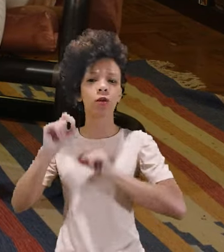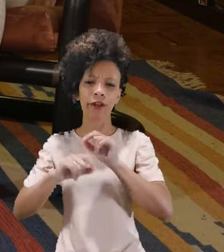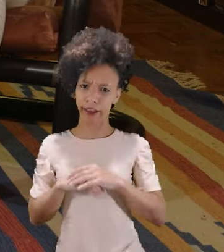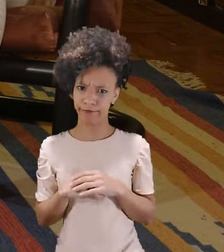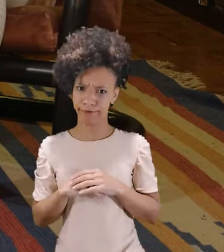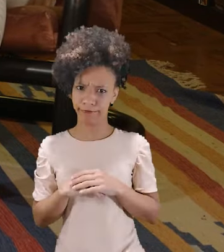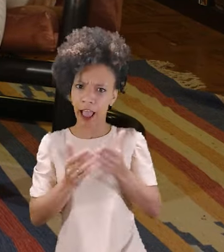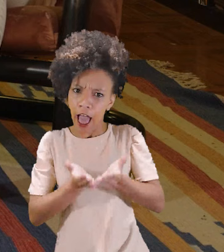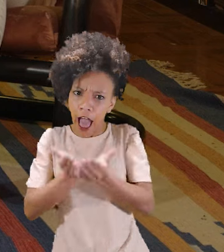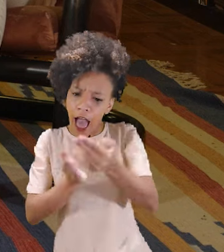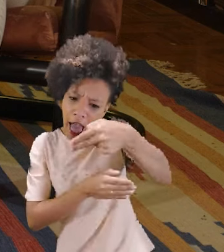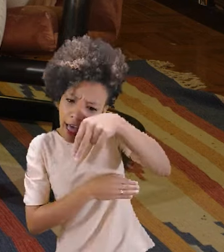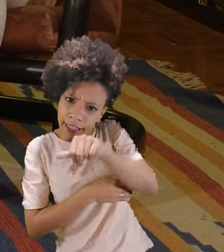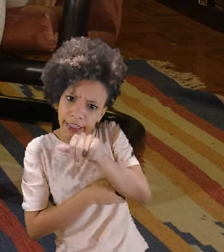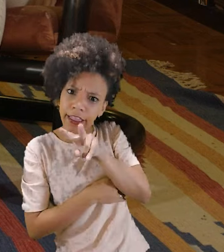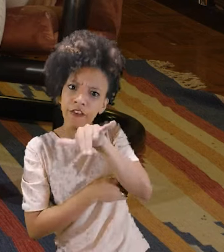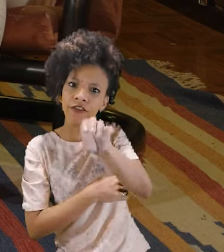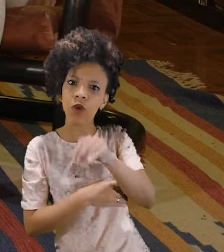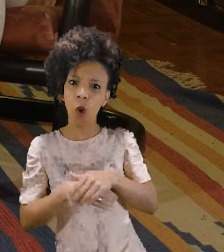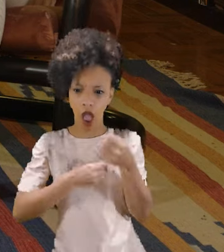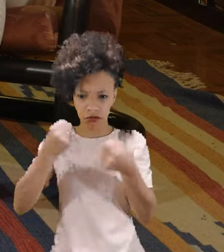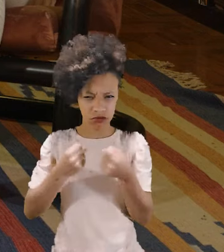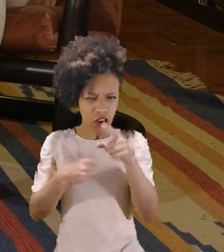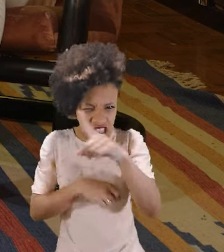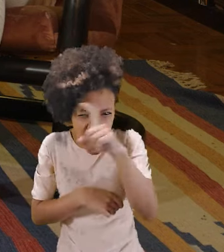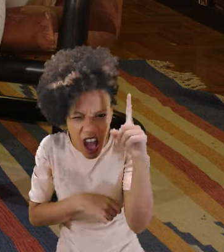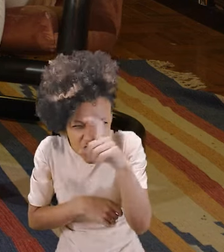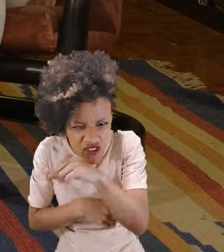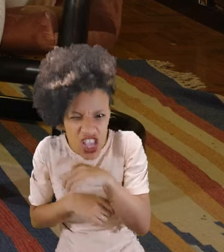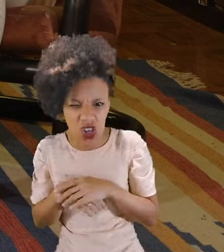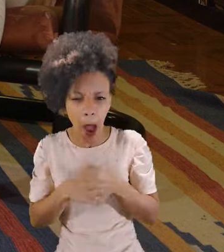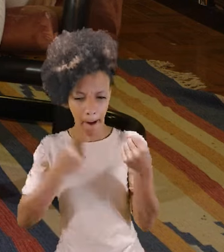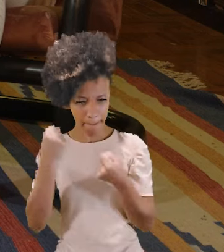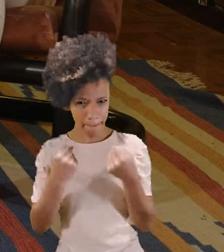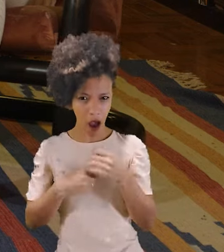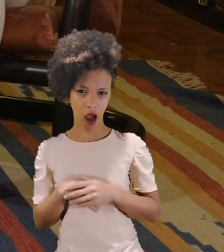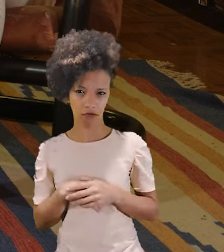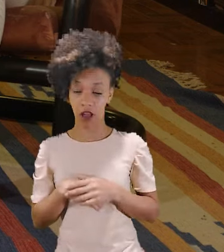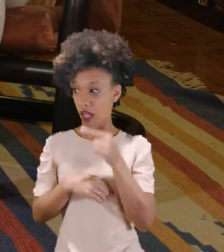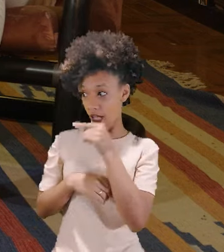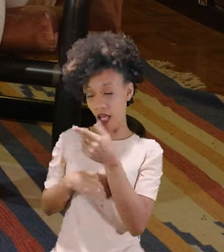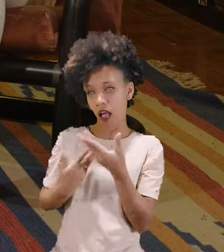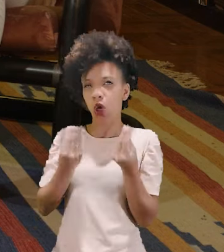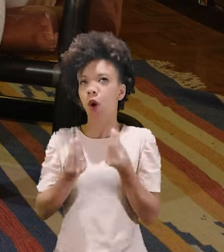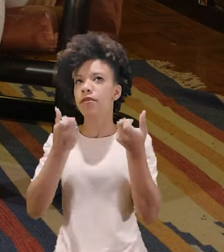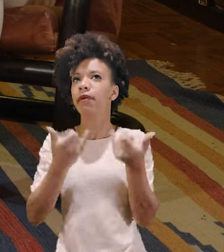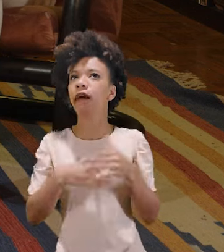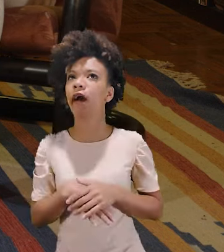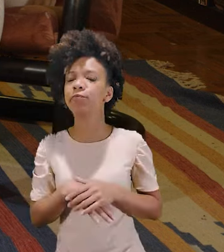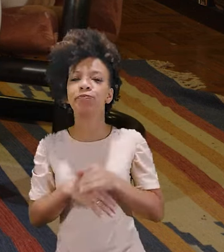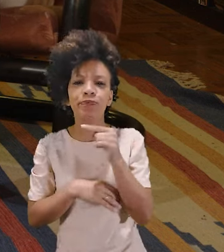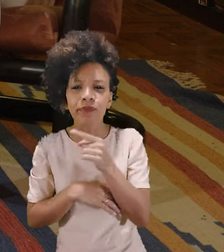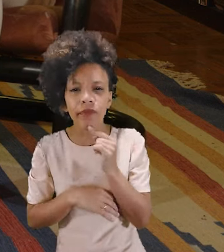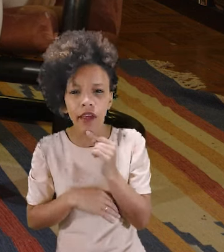fala sobre navio em um piloto de navios achei difícil pilotar carro esse cara esse cara como é que eu